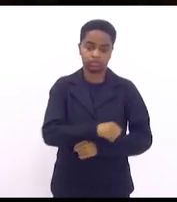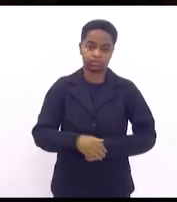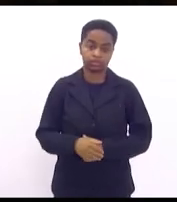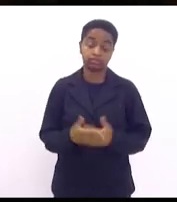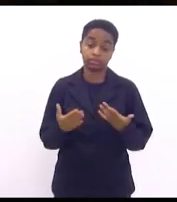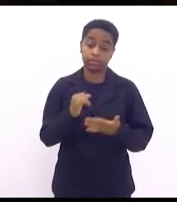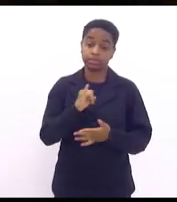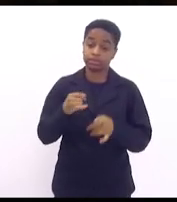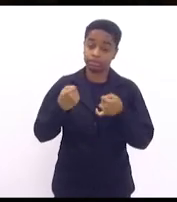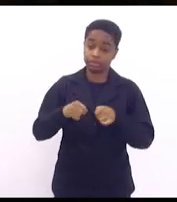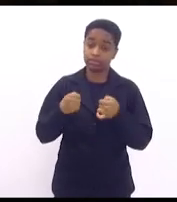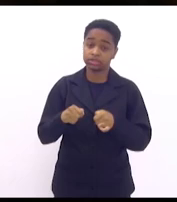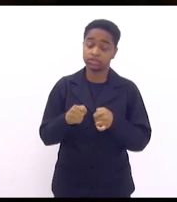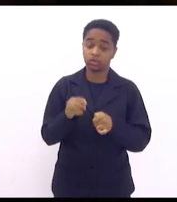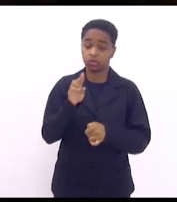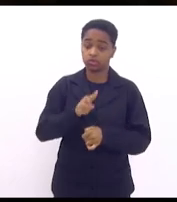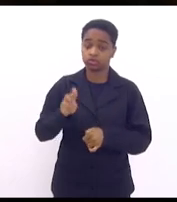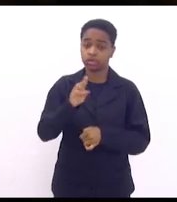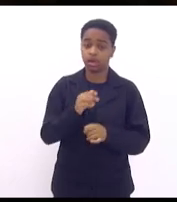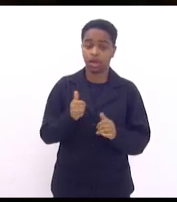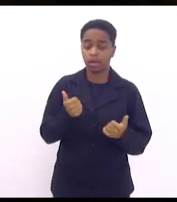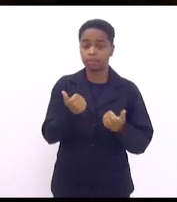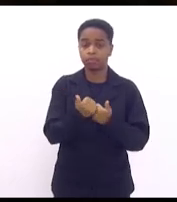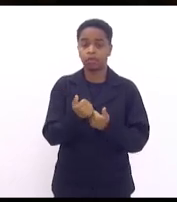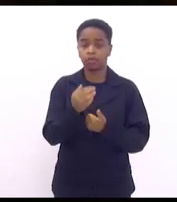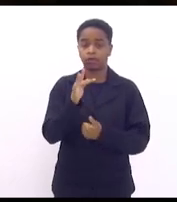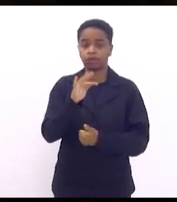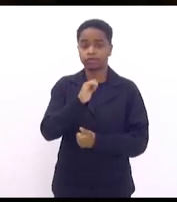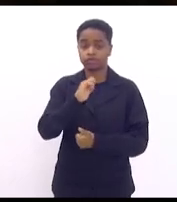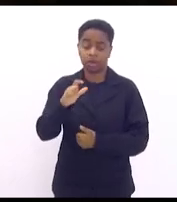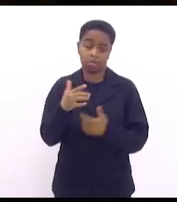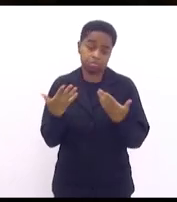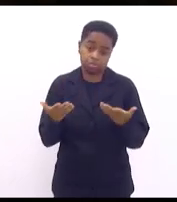ser através de incentivos fiscais, que seja.